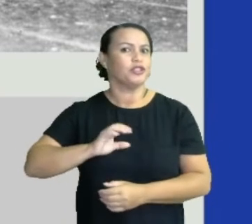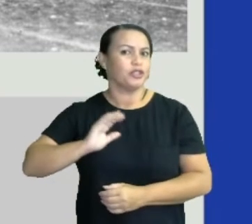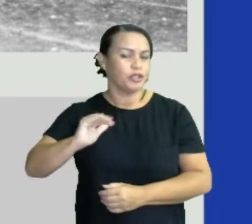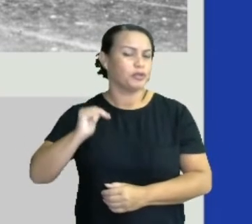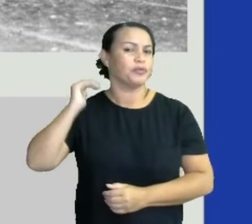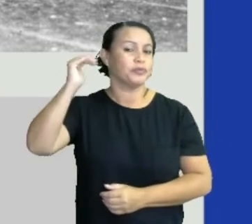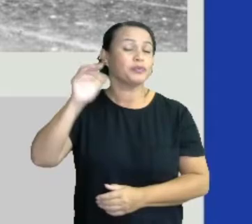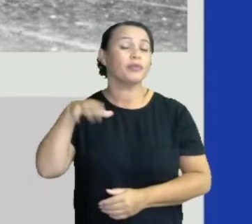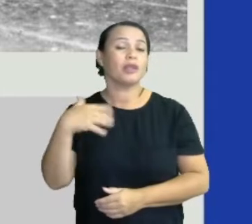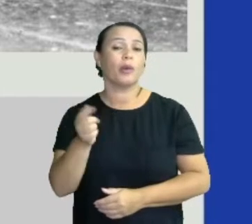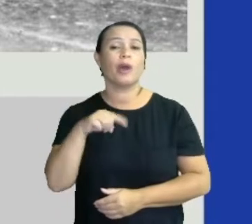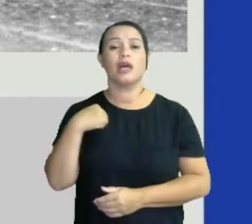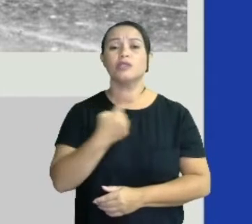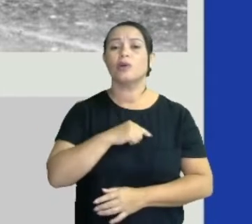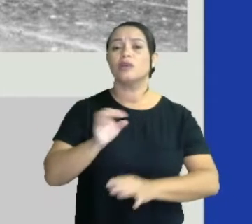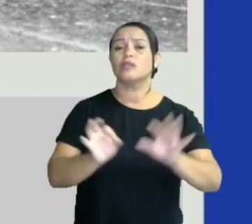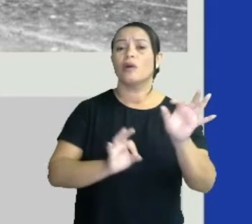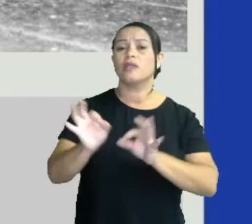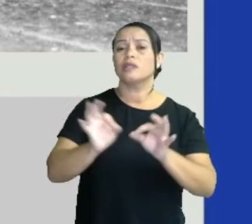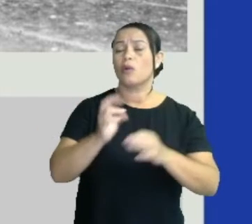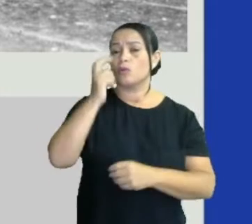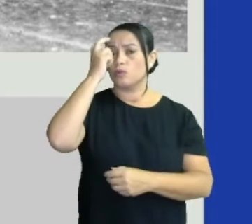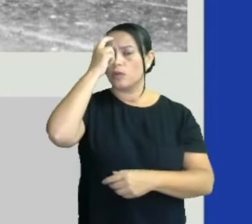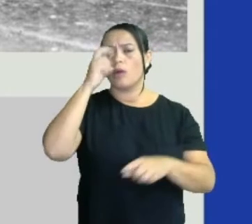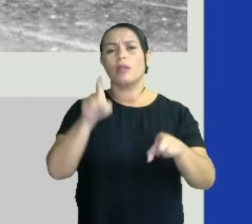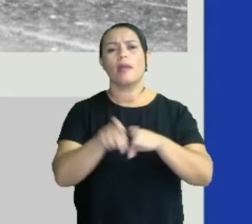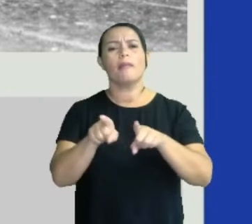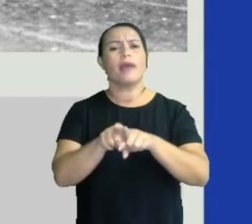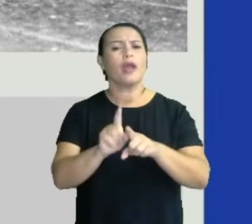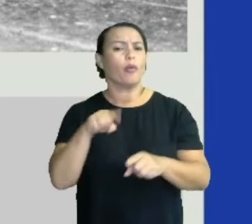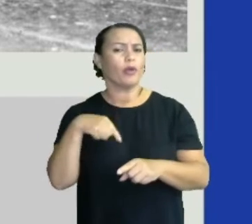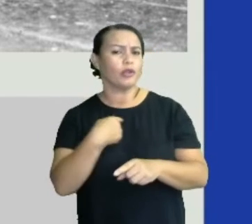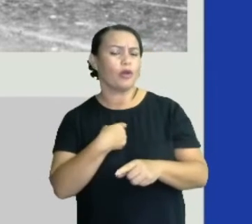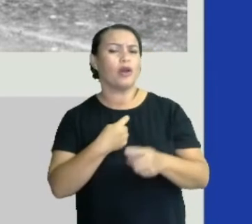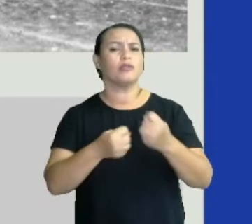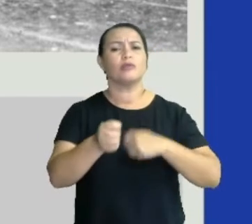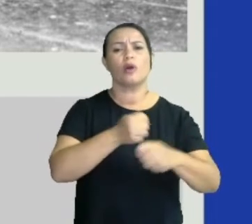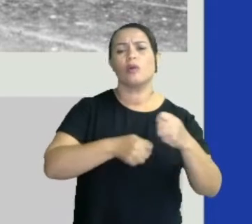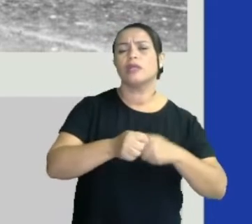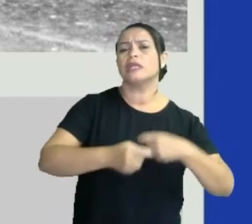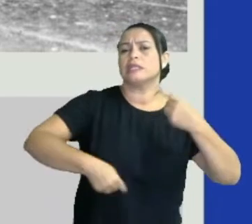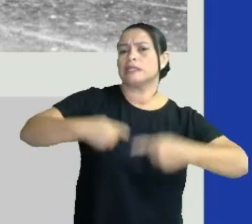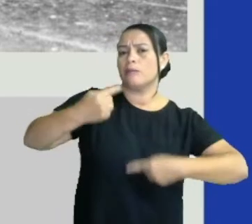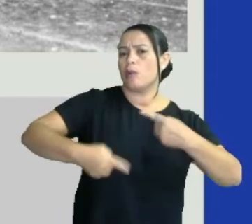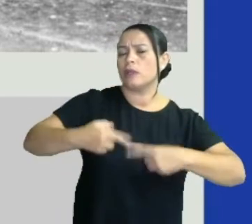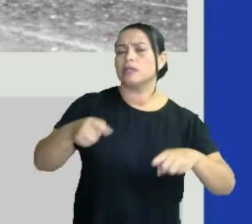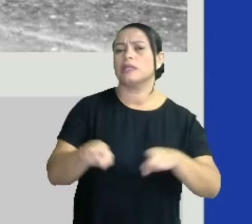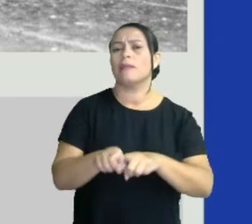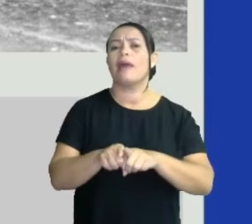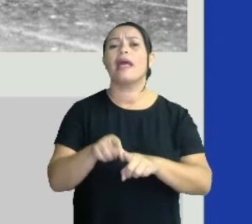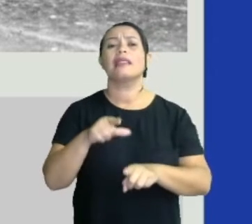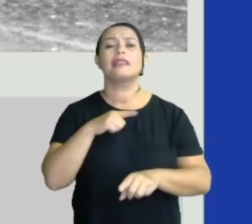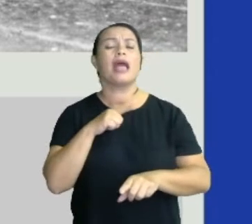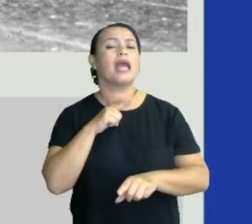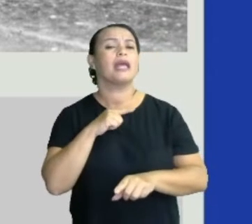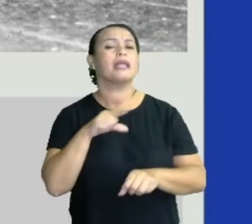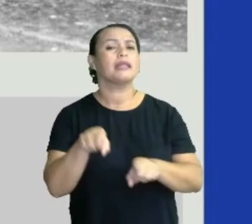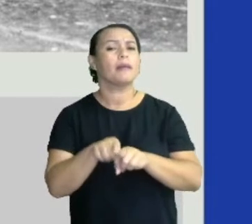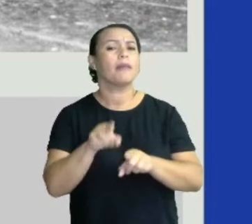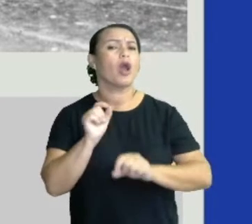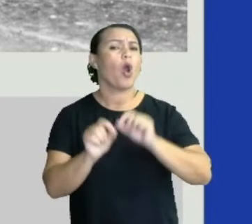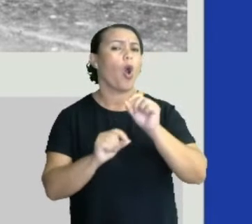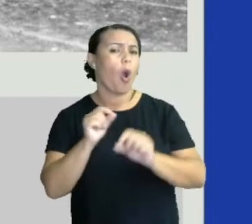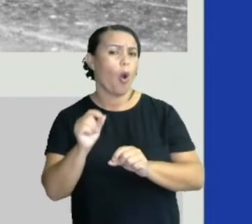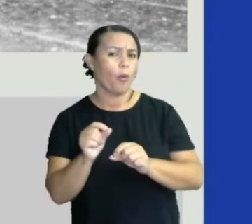Então, a nossa formação cultural, assim como a nossa formação econômica, política, ela se deu